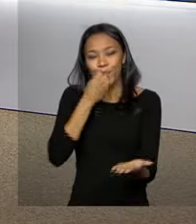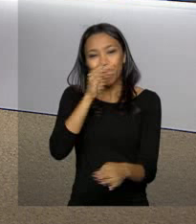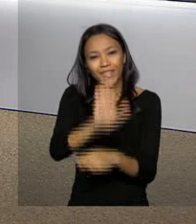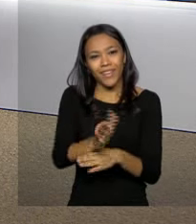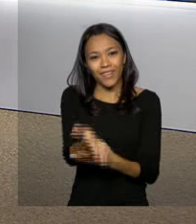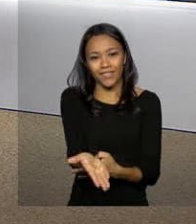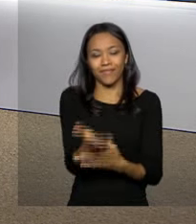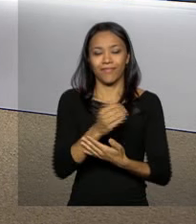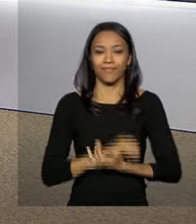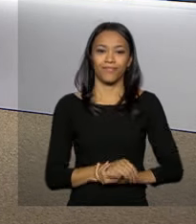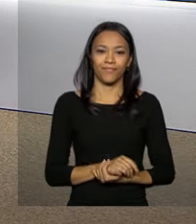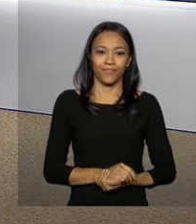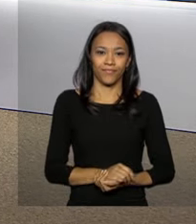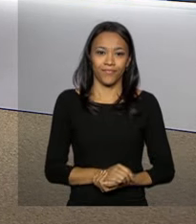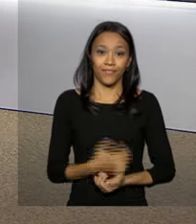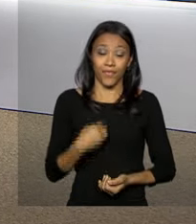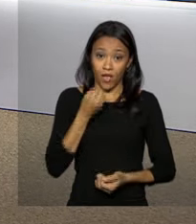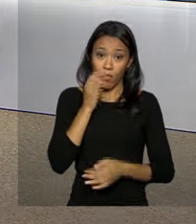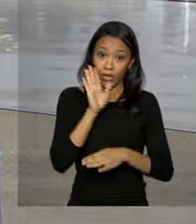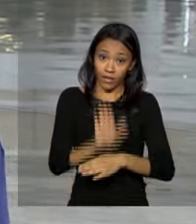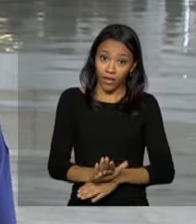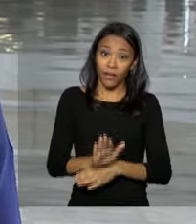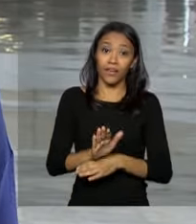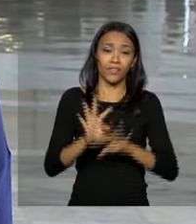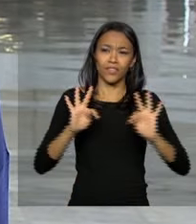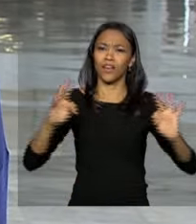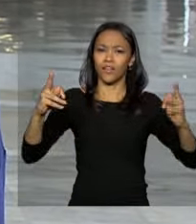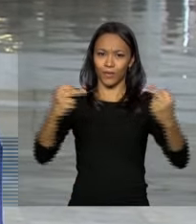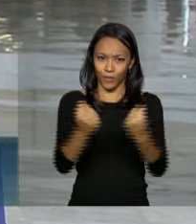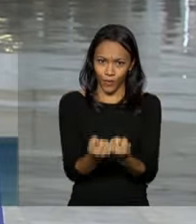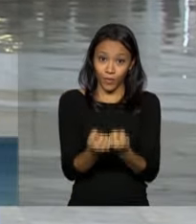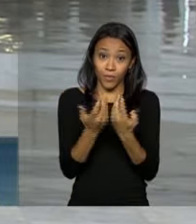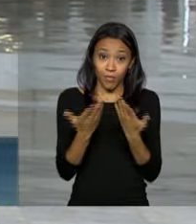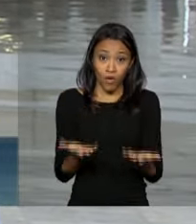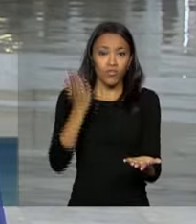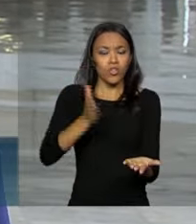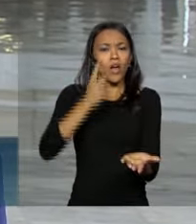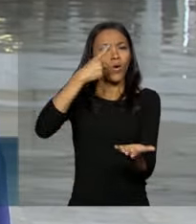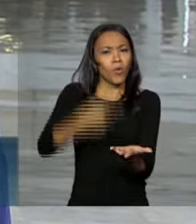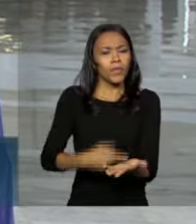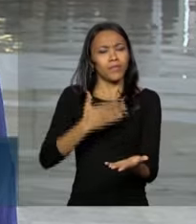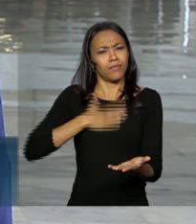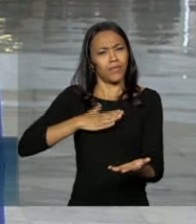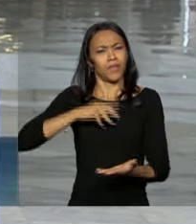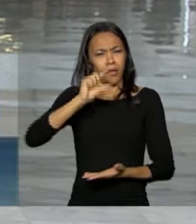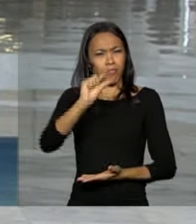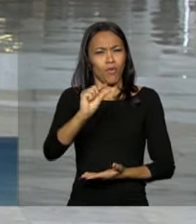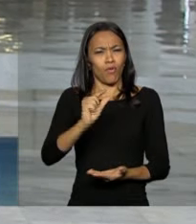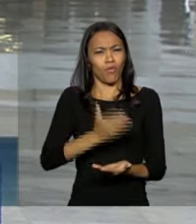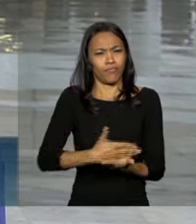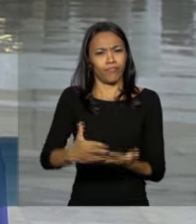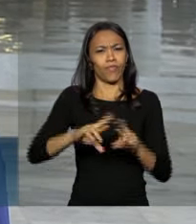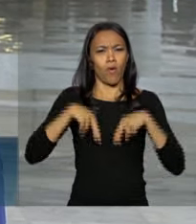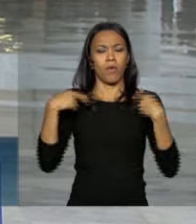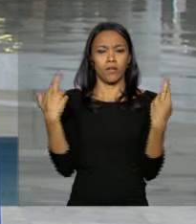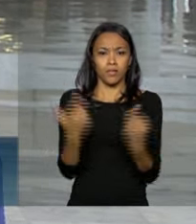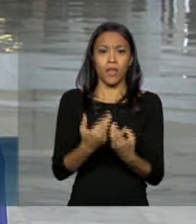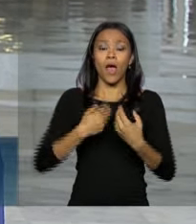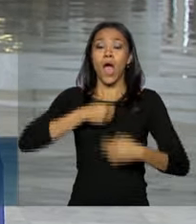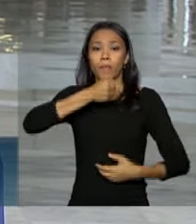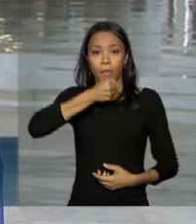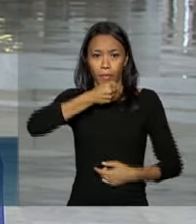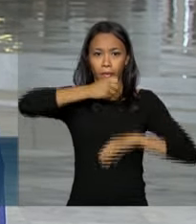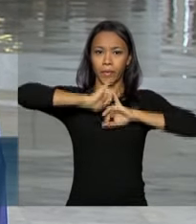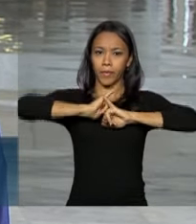tarde, Ana. Boa tarde, Roberto. Boa tarde a todos. Bom, está marcado para daqui a pouquinho deve começar a declaração à imprensa